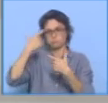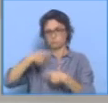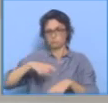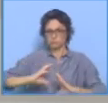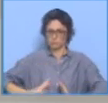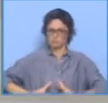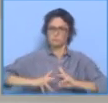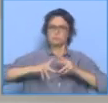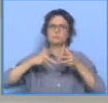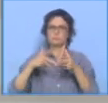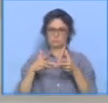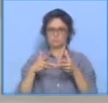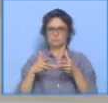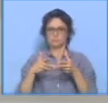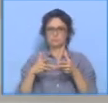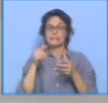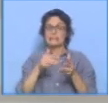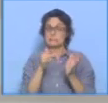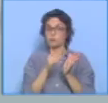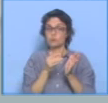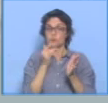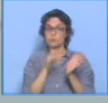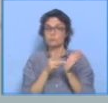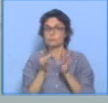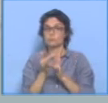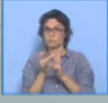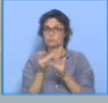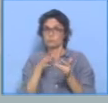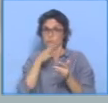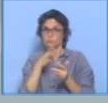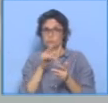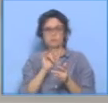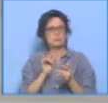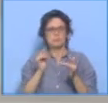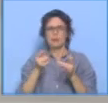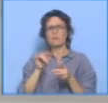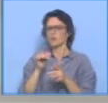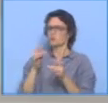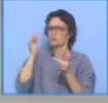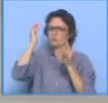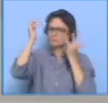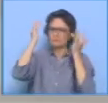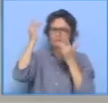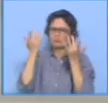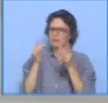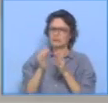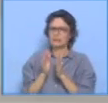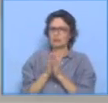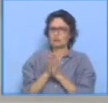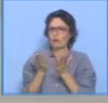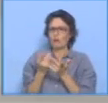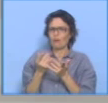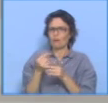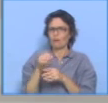proposta de Jesus sempre. Está em Não são causa, discursos teóricos que não são são feitos por Jesus. filosofias ou uma ideologia de um